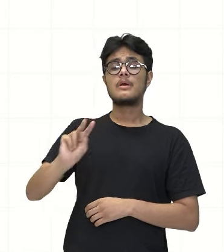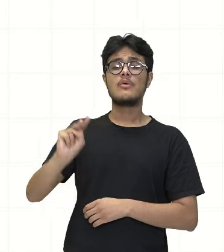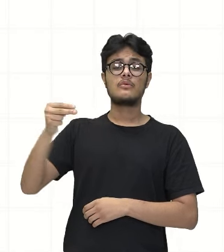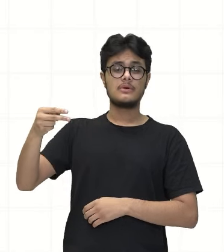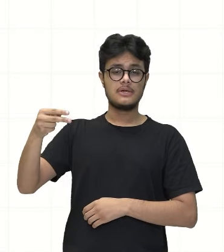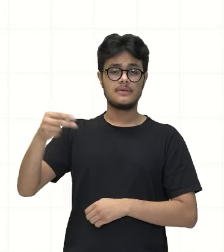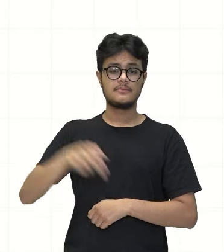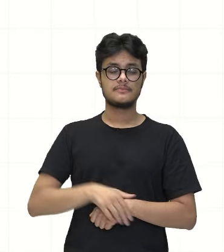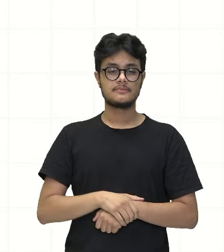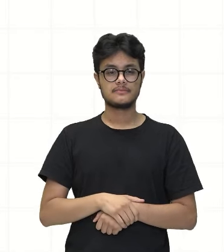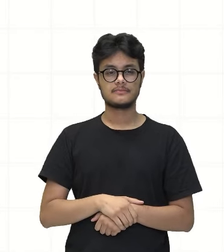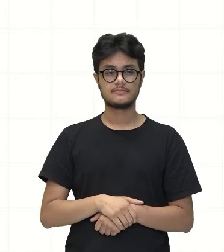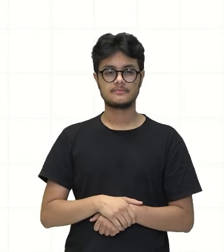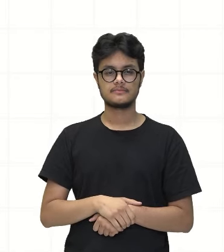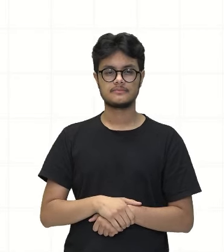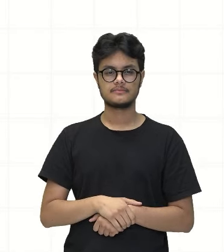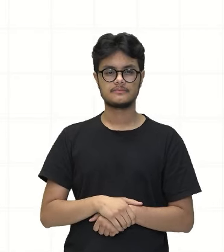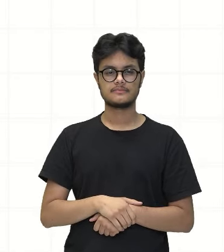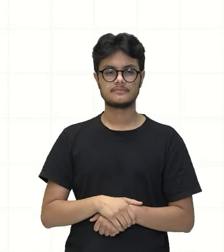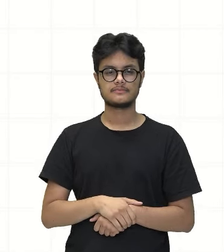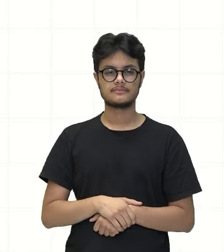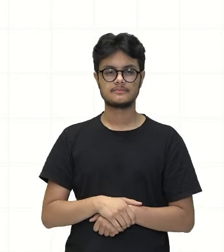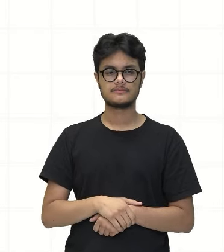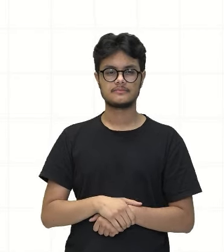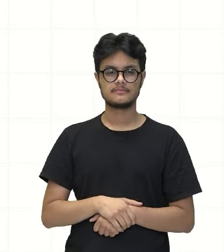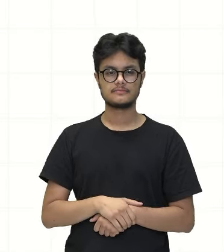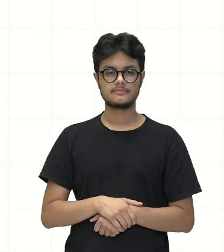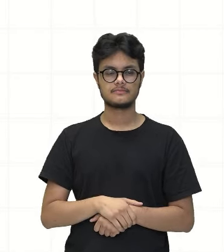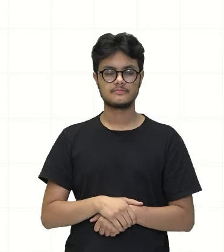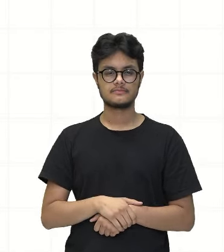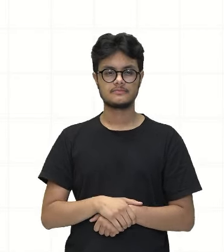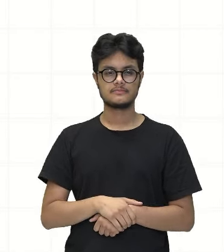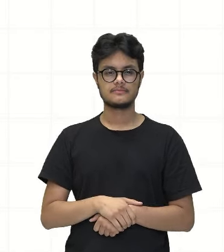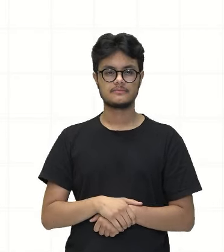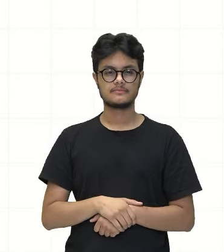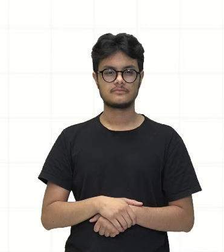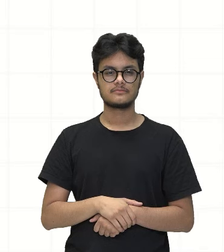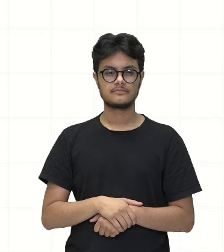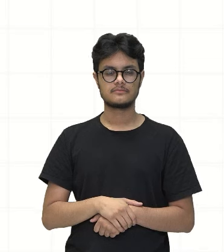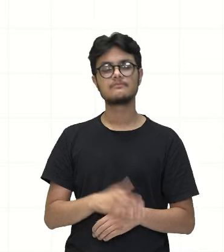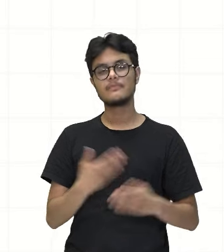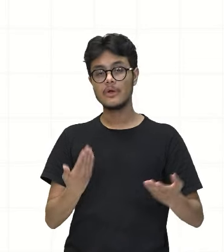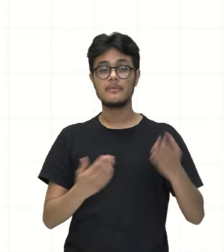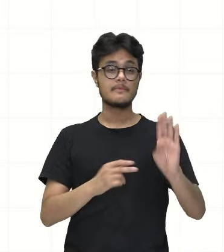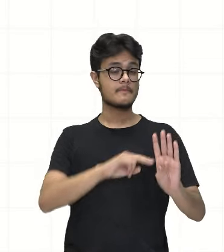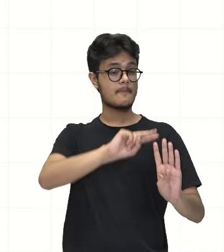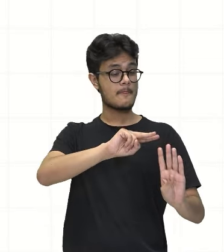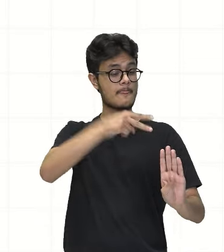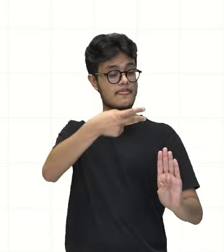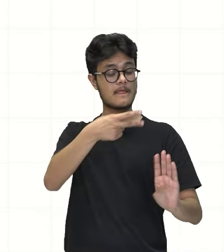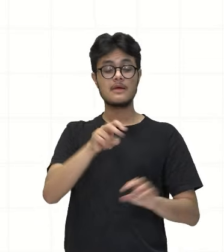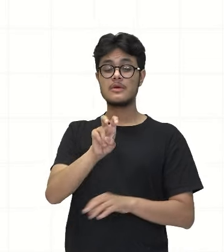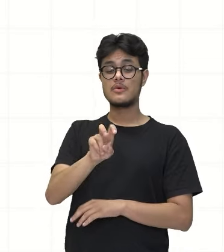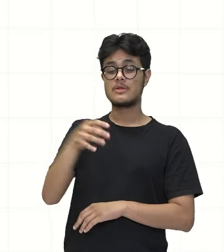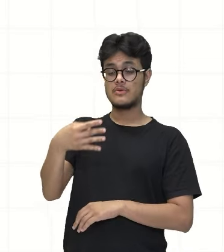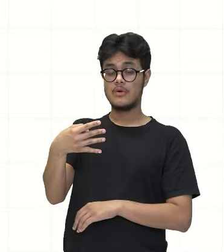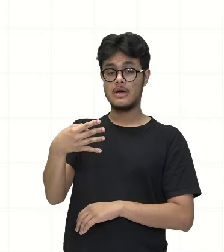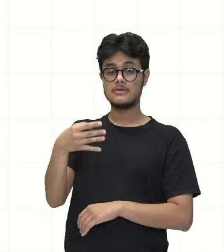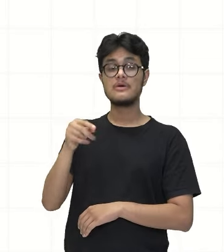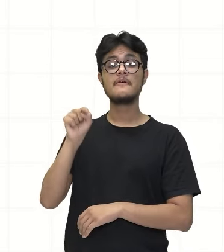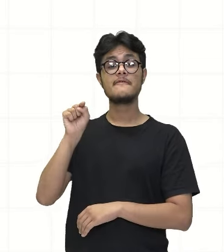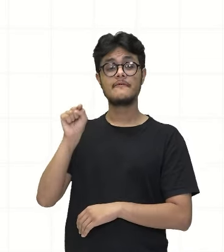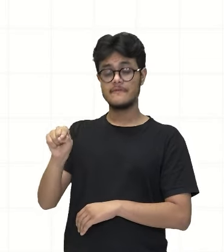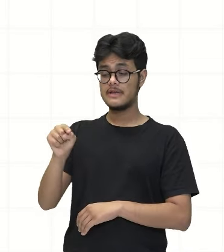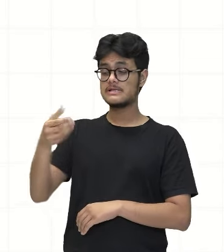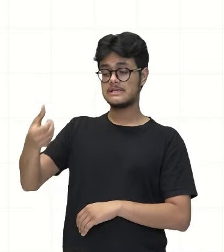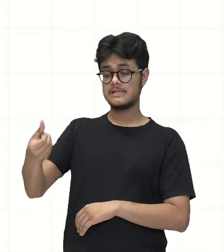Então, b ao quadrado vai ser igual à hipotenusa, que é 54, vezes m, que